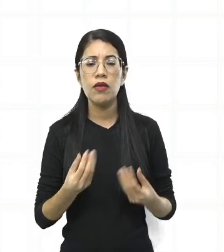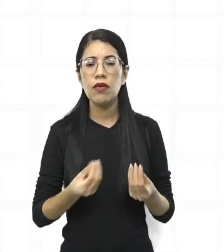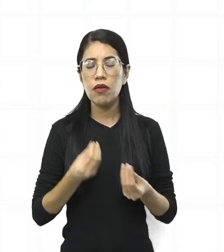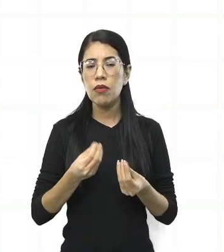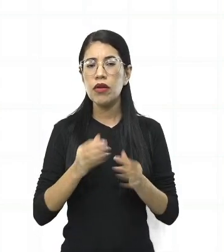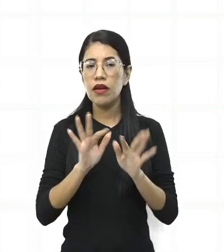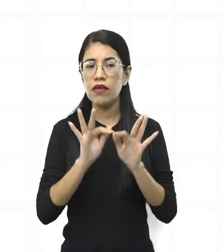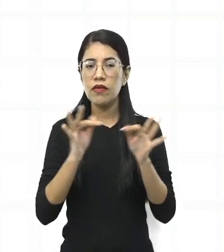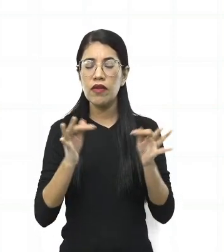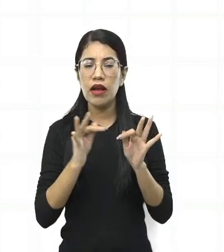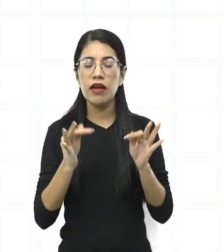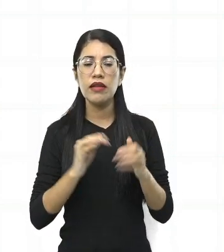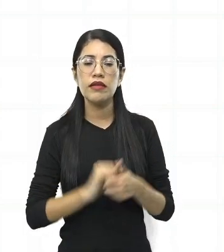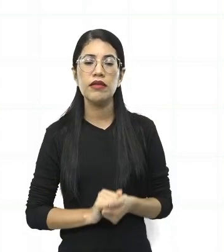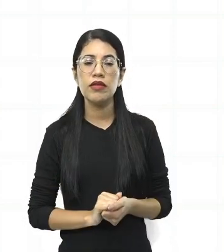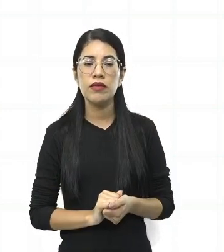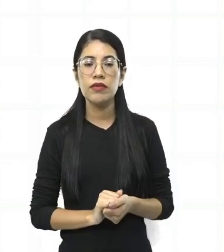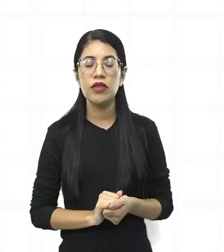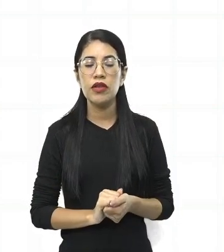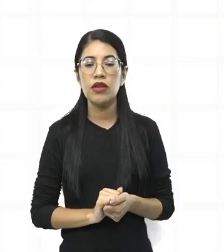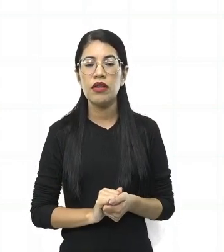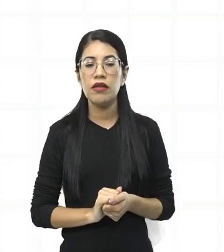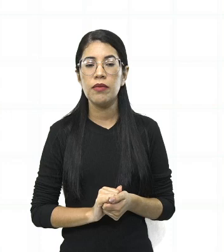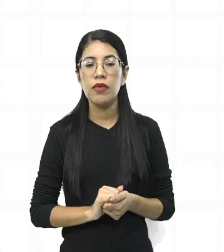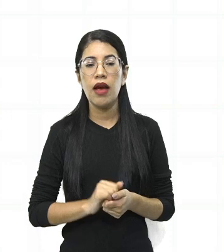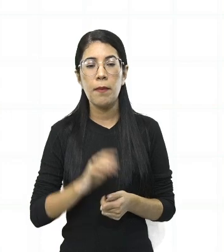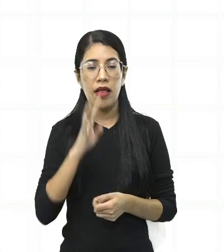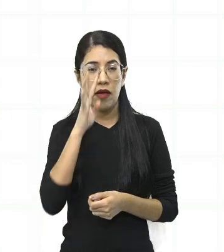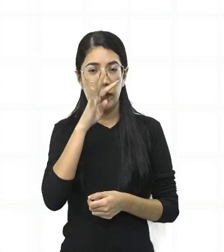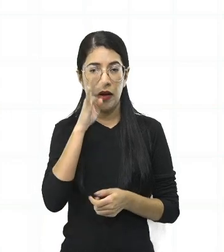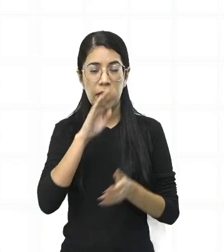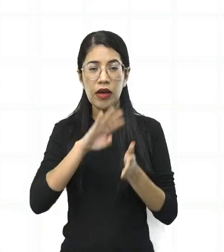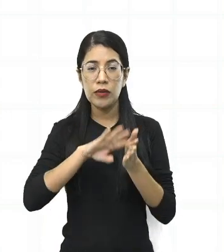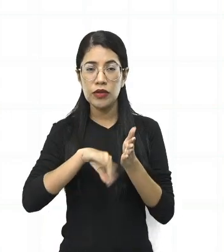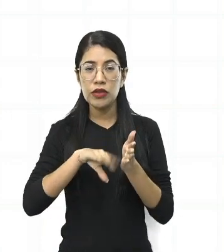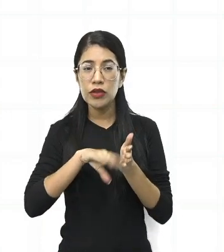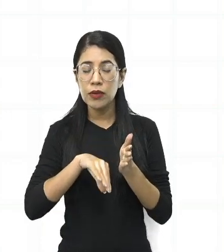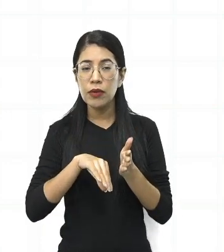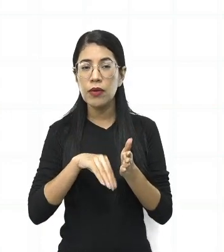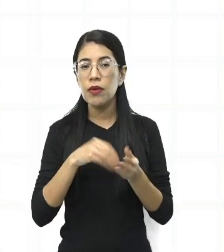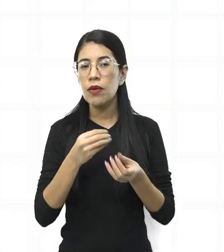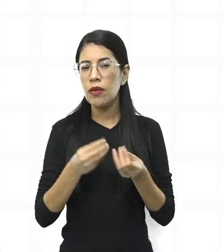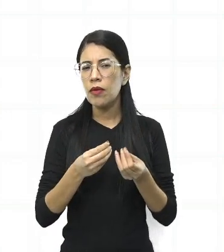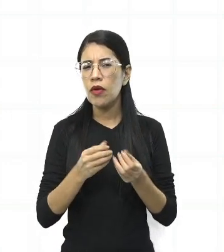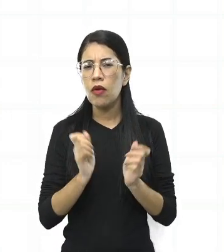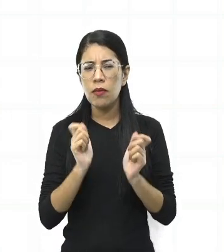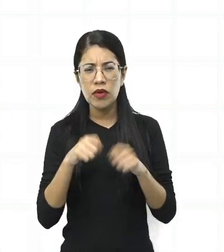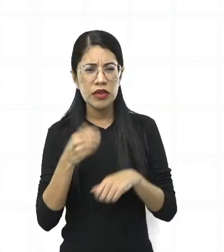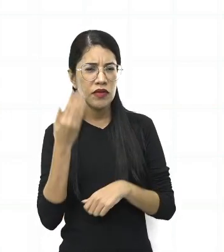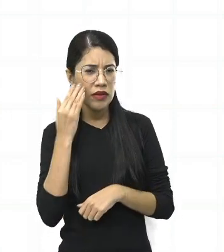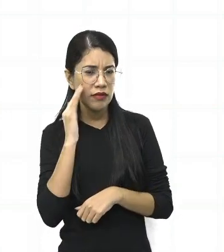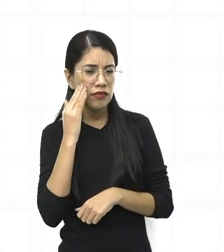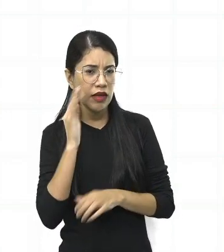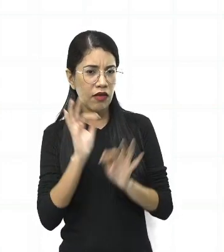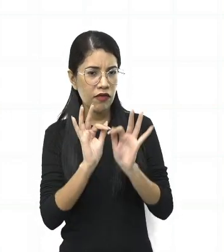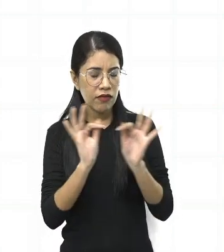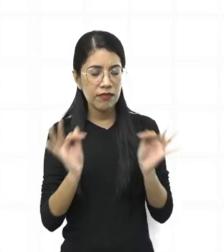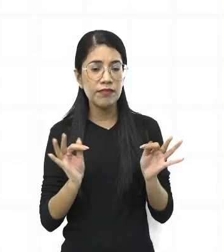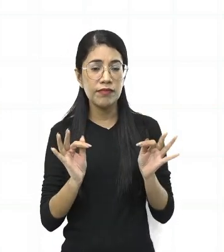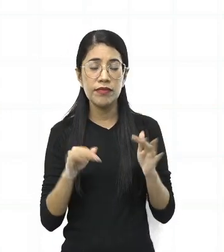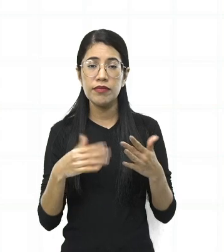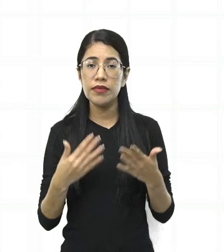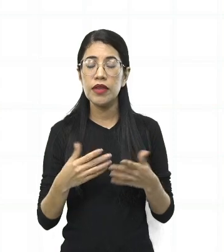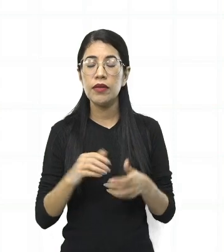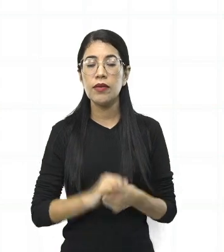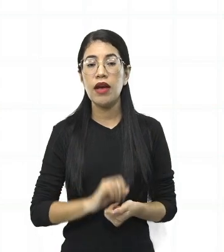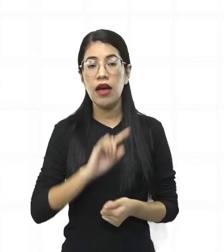o fato de eu ter tirado a atrevida prejudicou o entendimento da minha oração? A vírgula